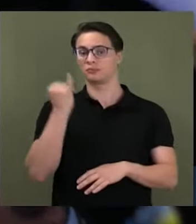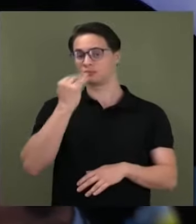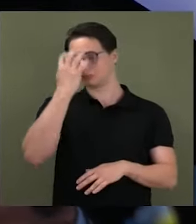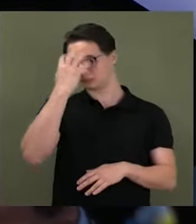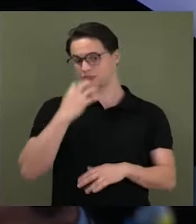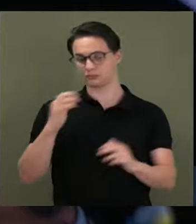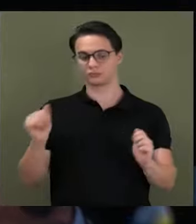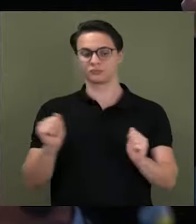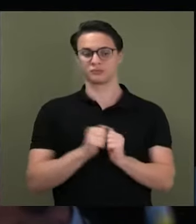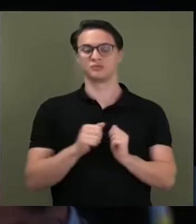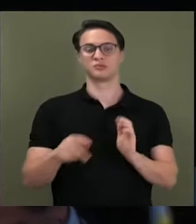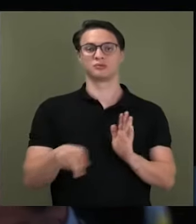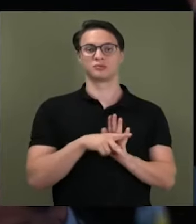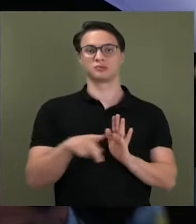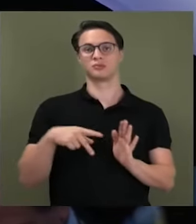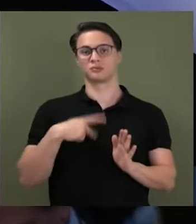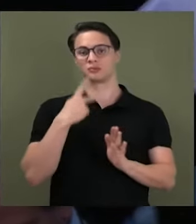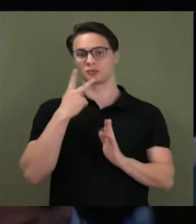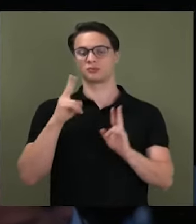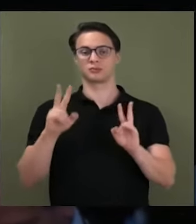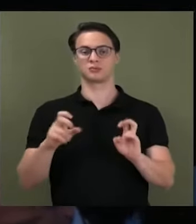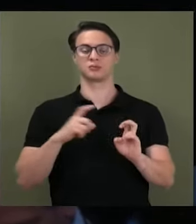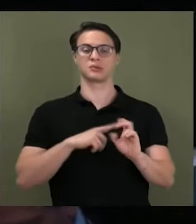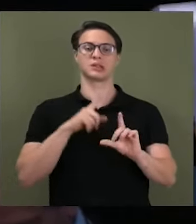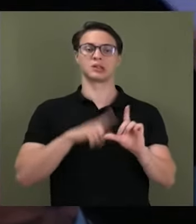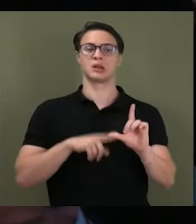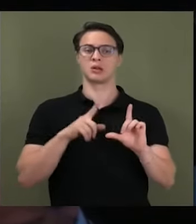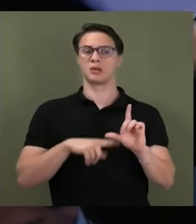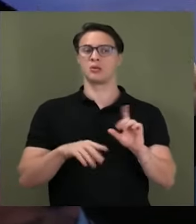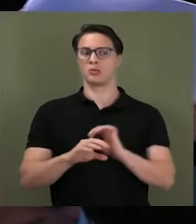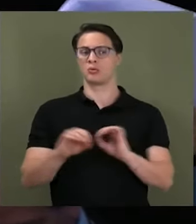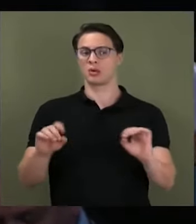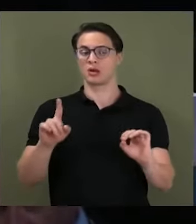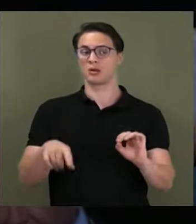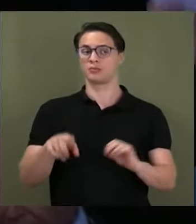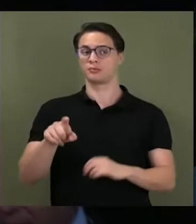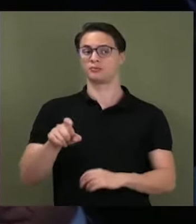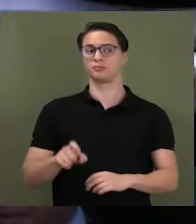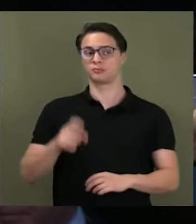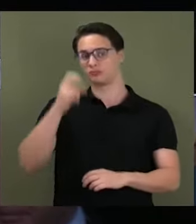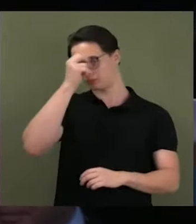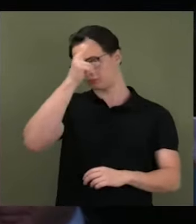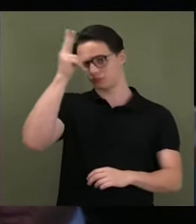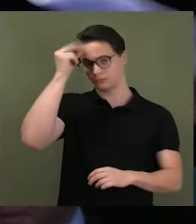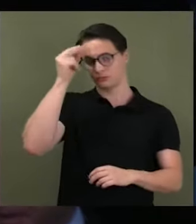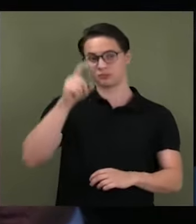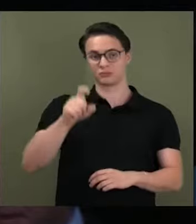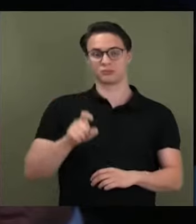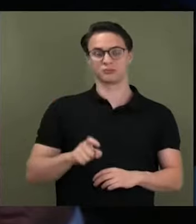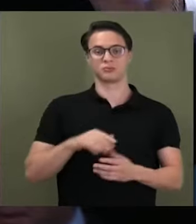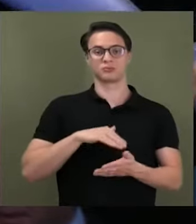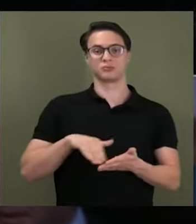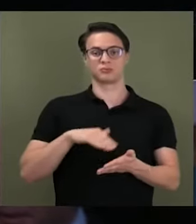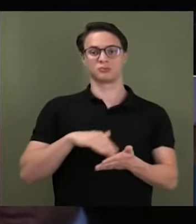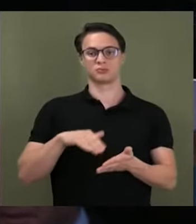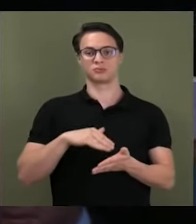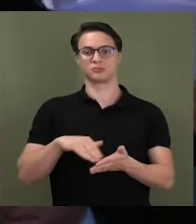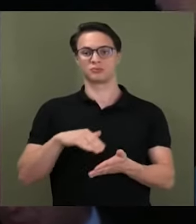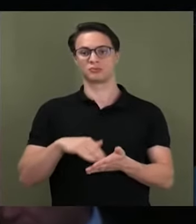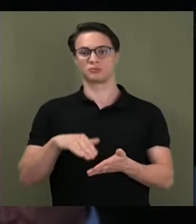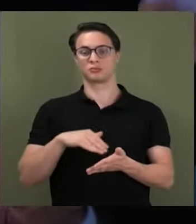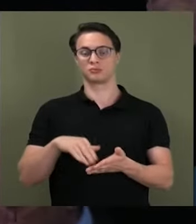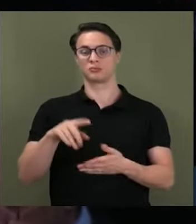se trata aqui de letras frias, se trata de ex-prefeitos, ex-secretários,